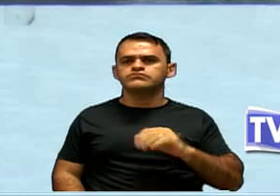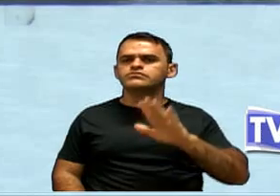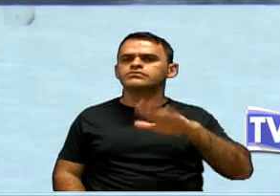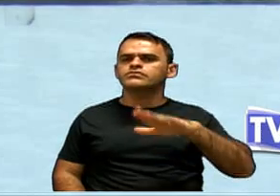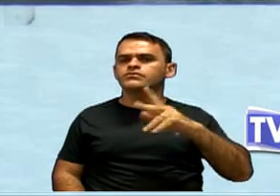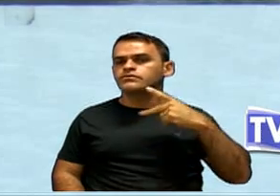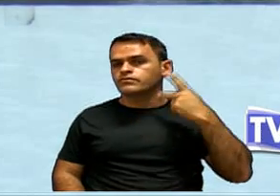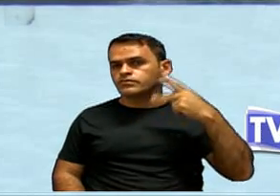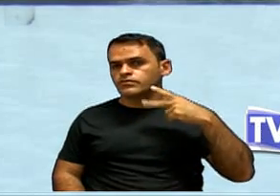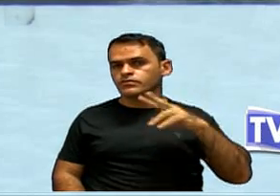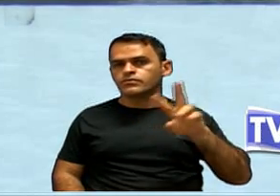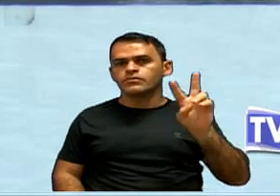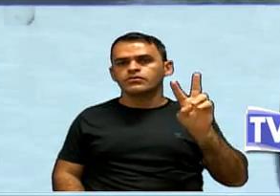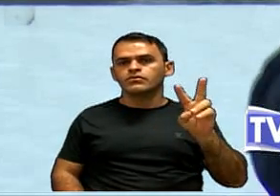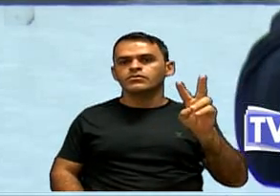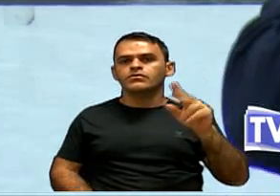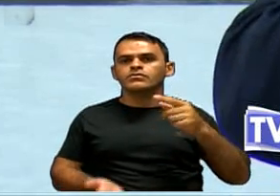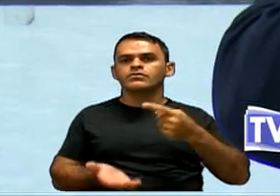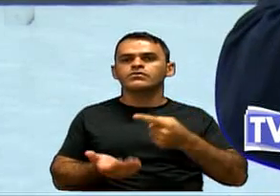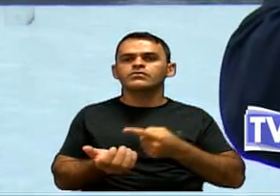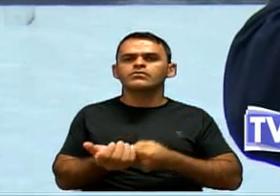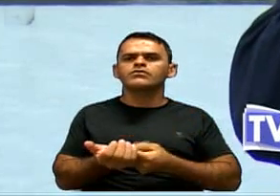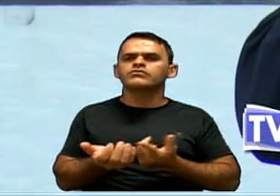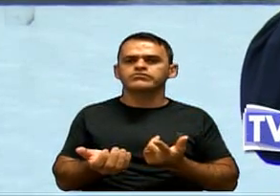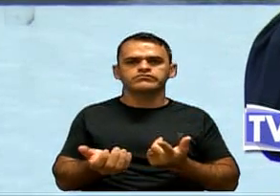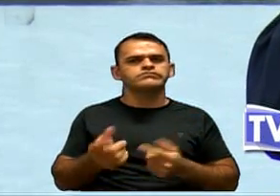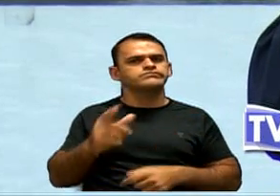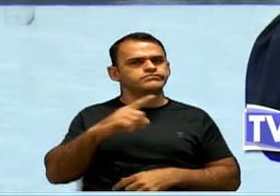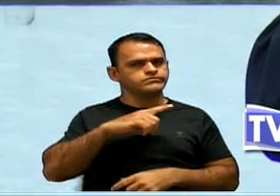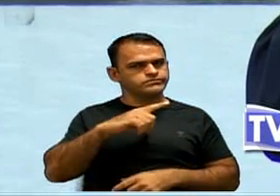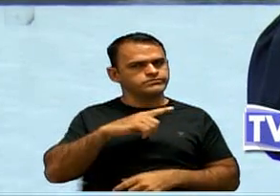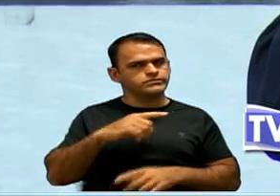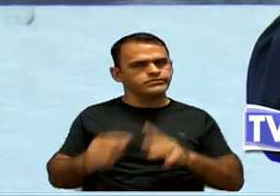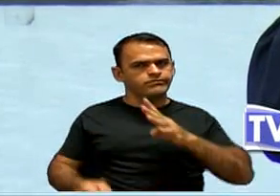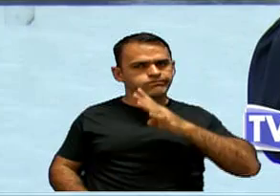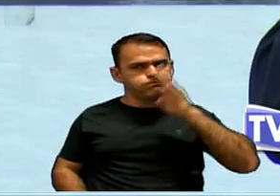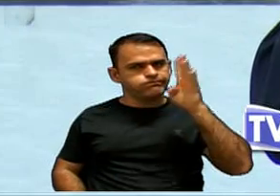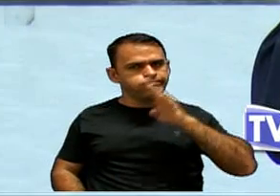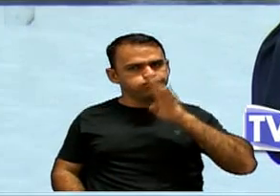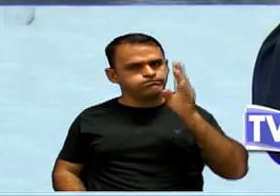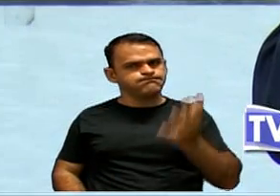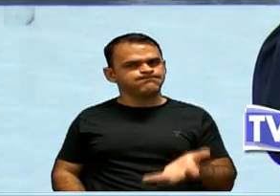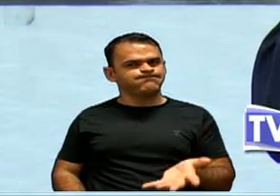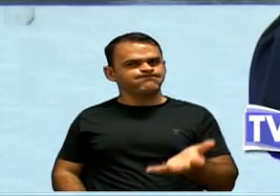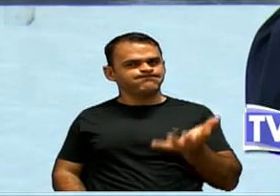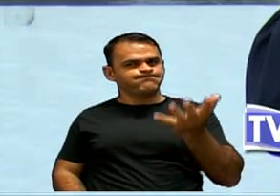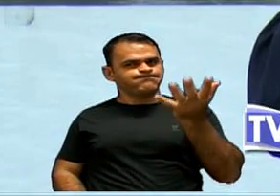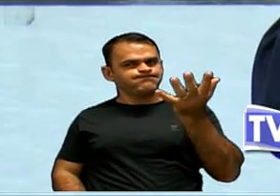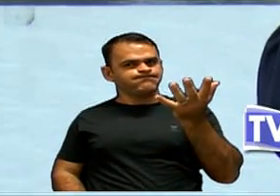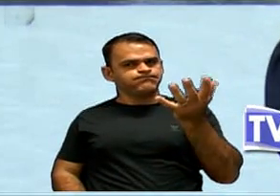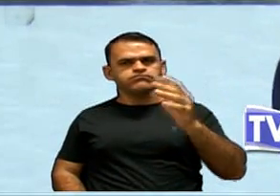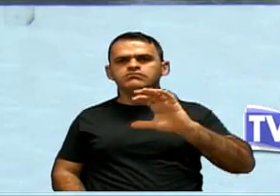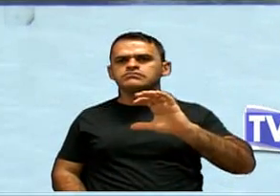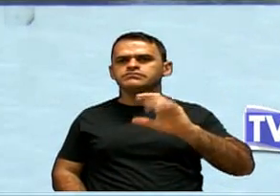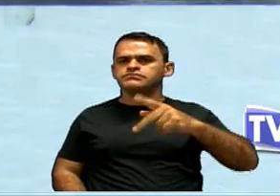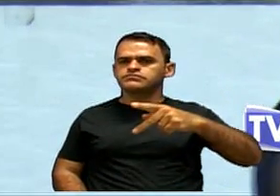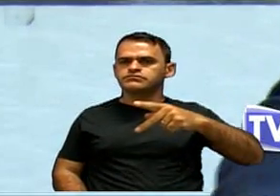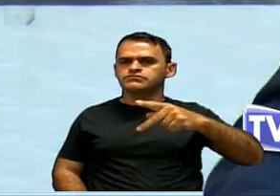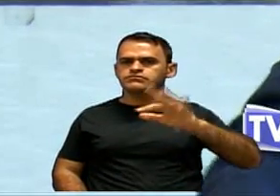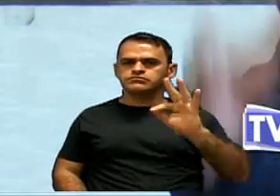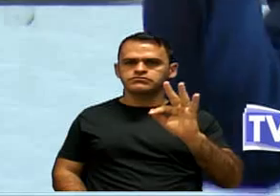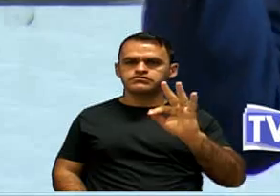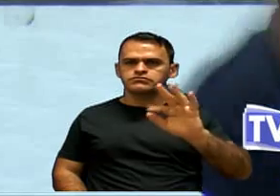vereador Vitão do Cachorrão, aumento abusivo da CPFL. É um absurdo,